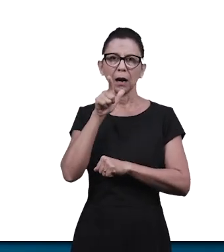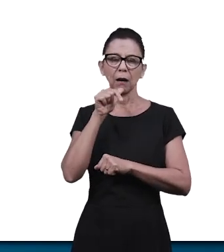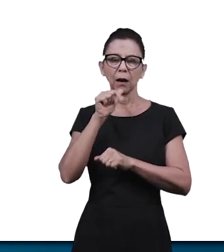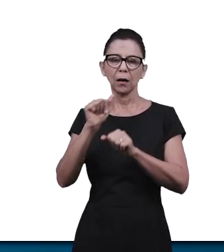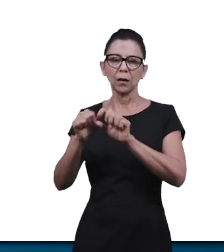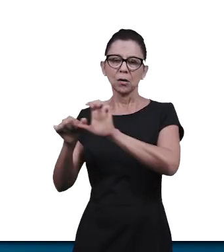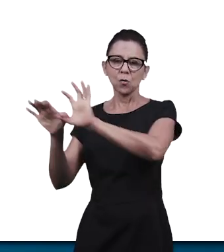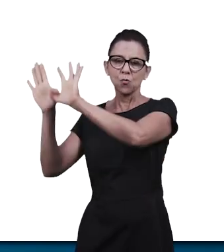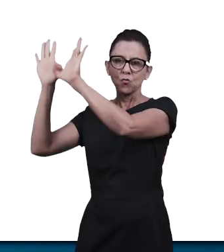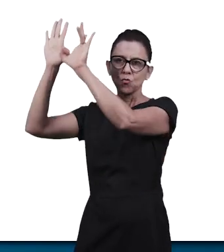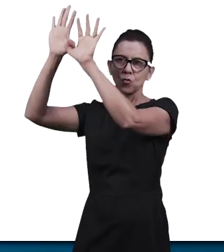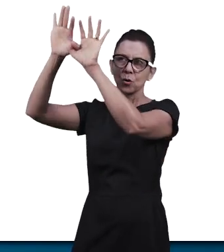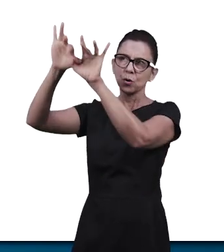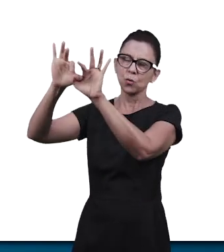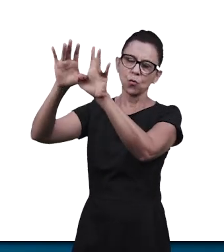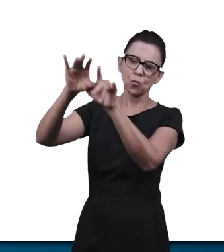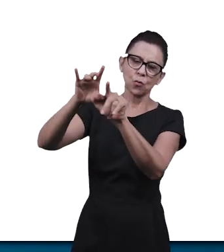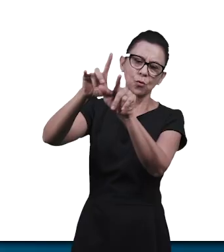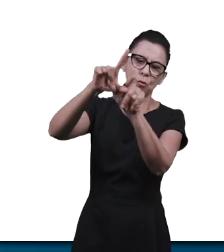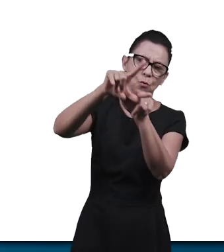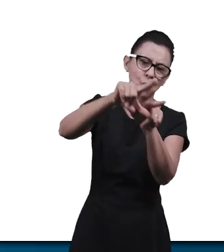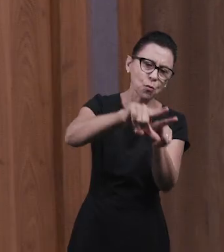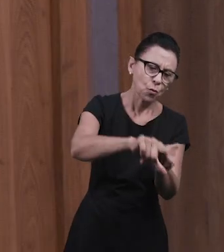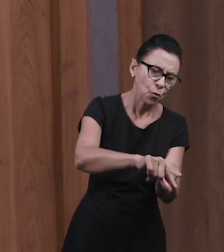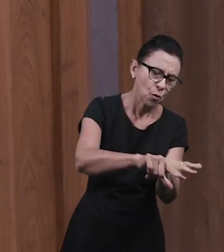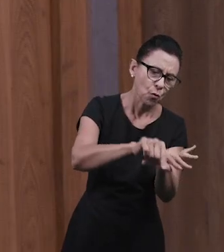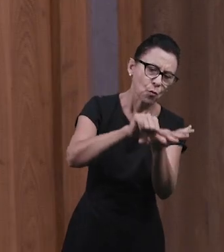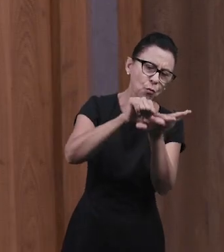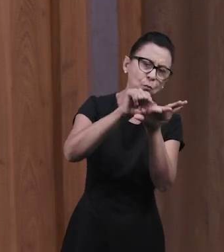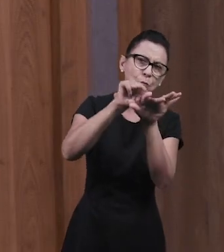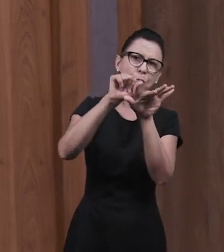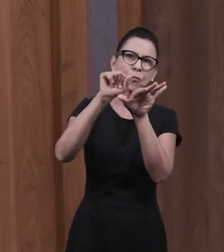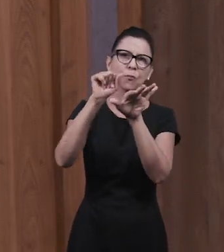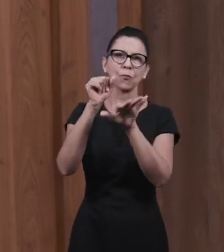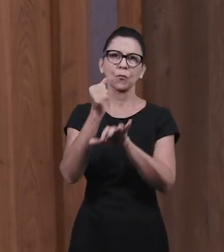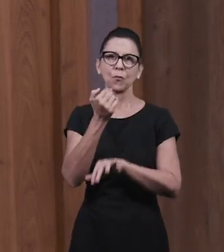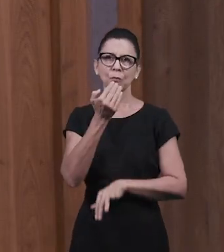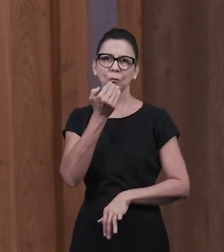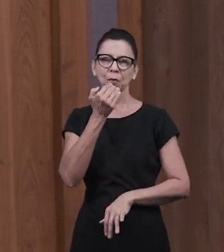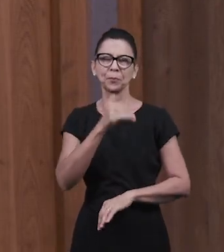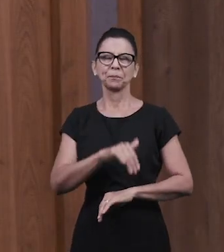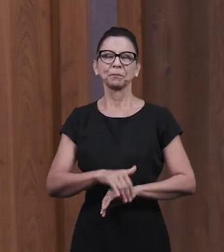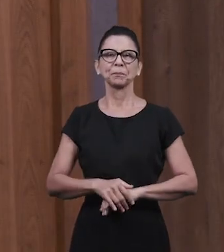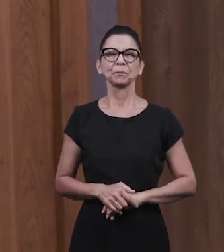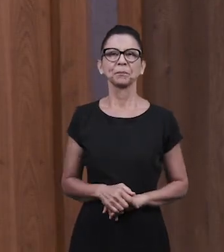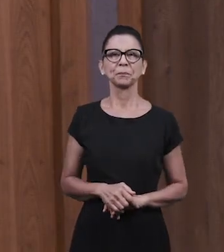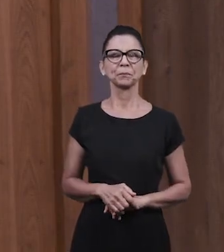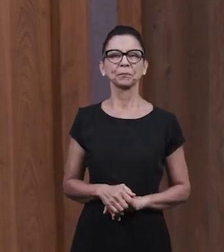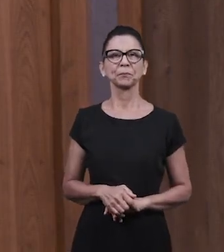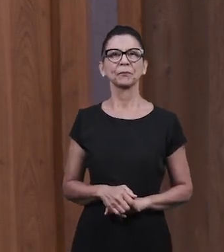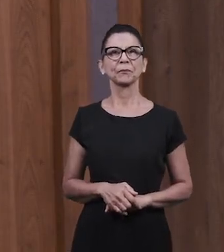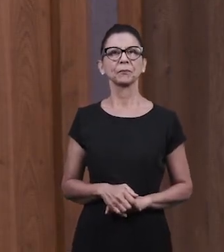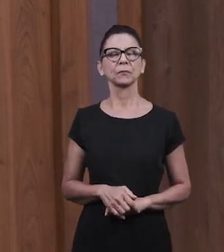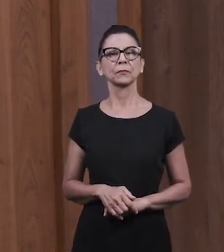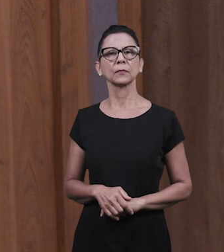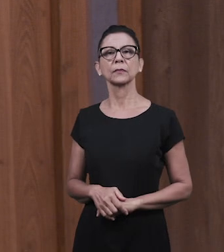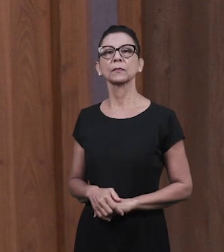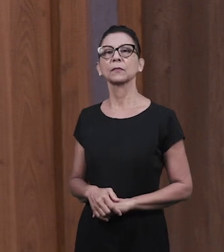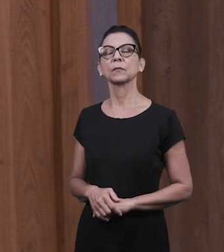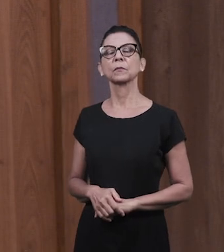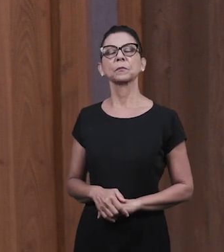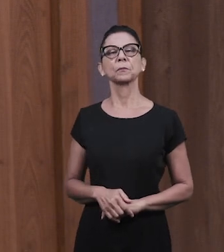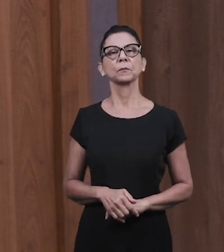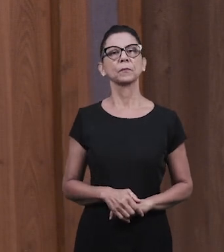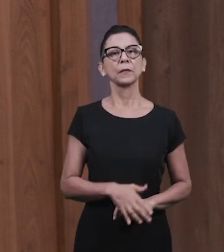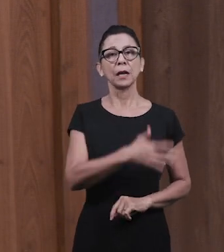a semente. E quem vai dar a resposta, quem vai explicar o sentido profético desta